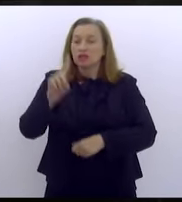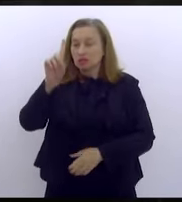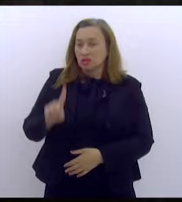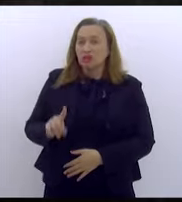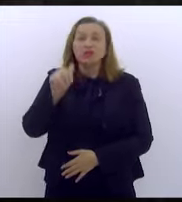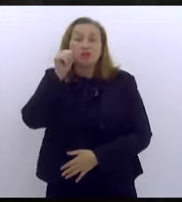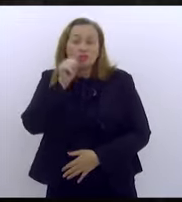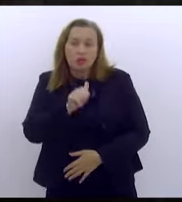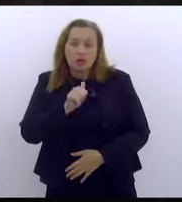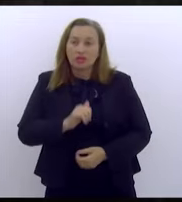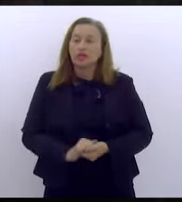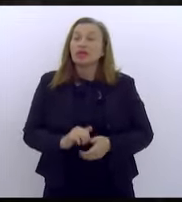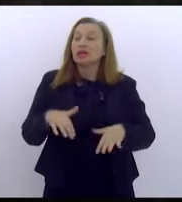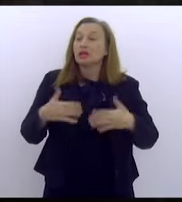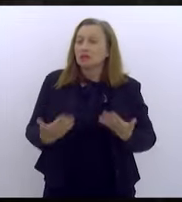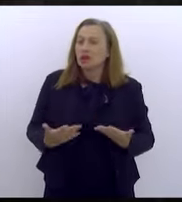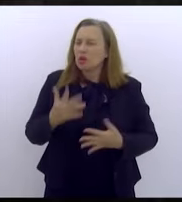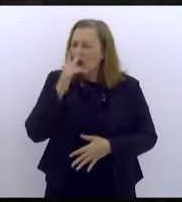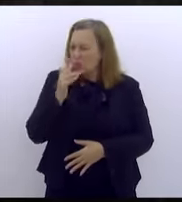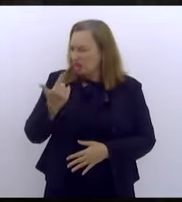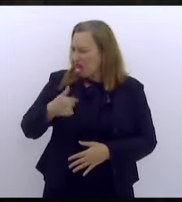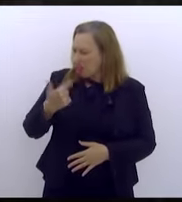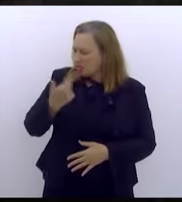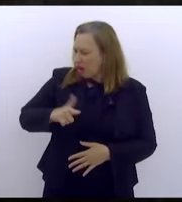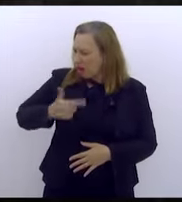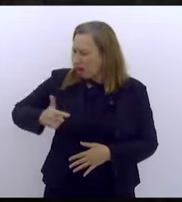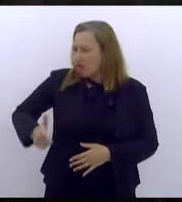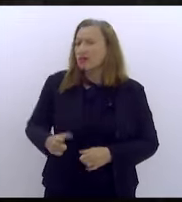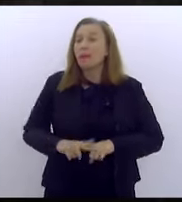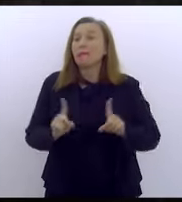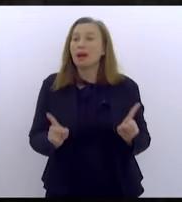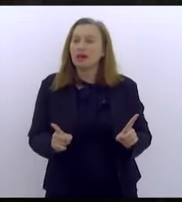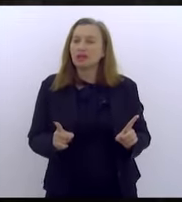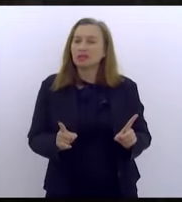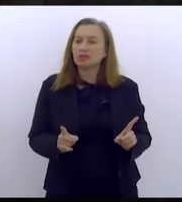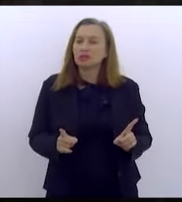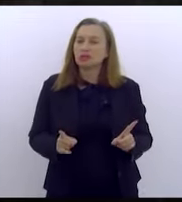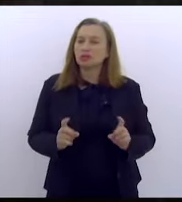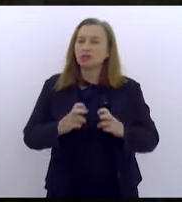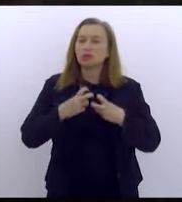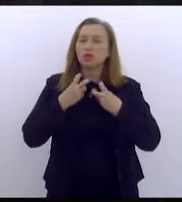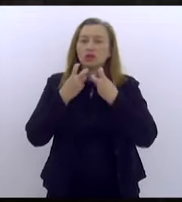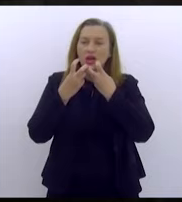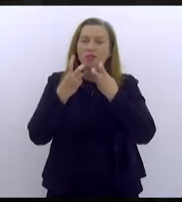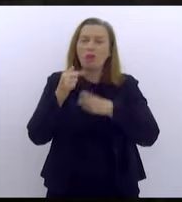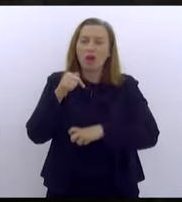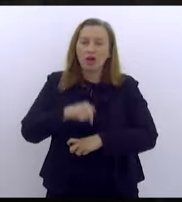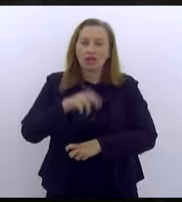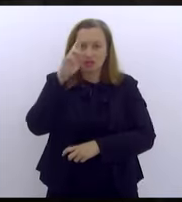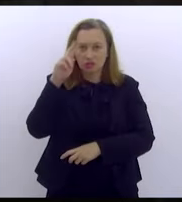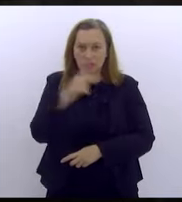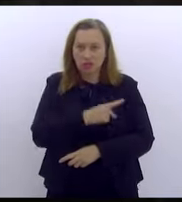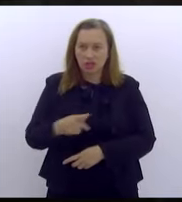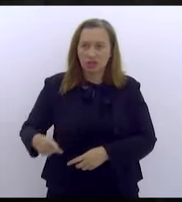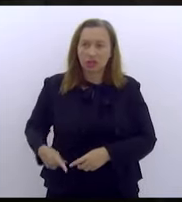das mulheres. Então, eu pareço repetitiva, mas o clamor aqui, senhor